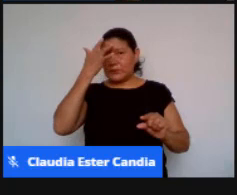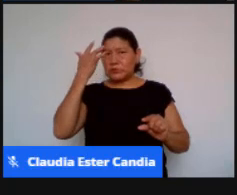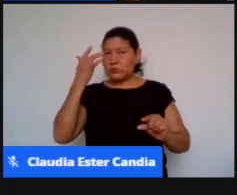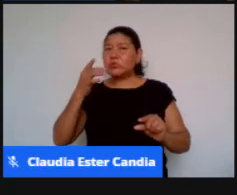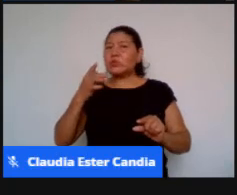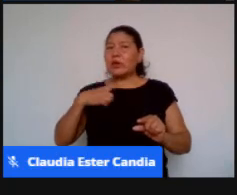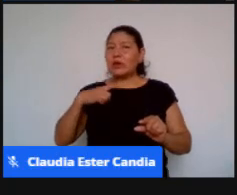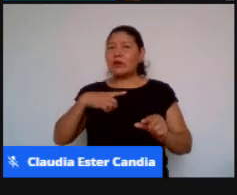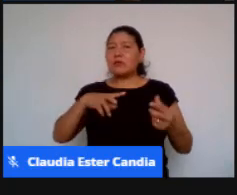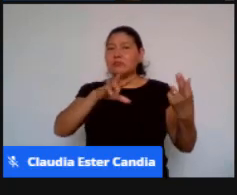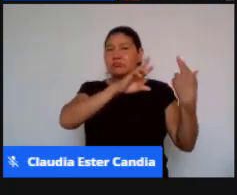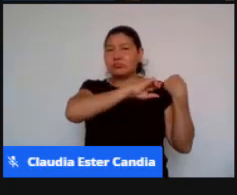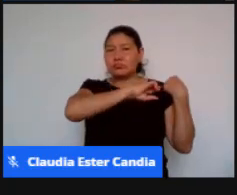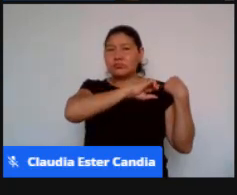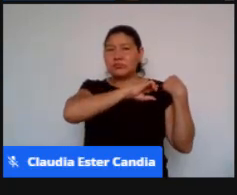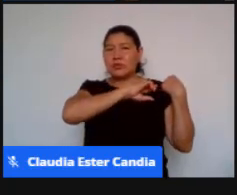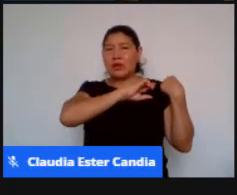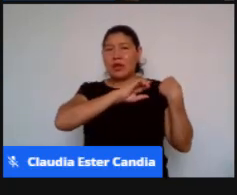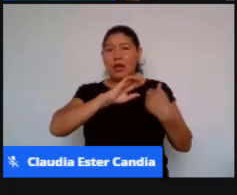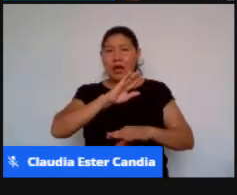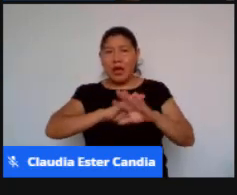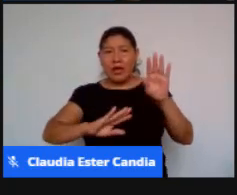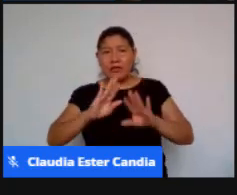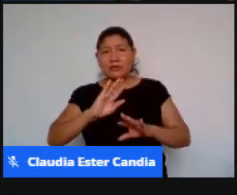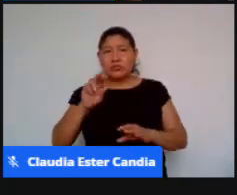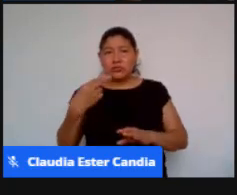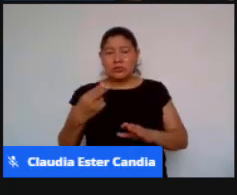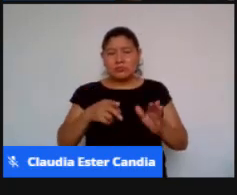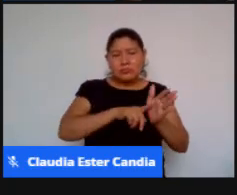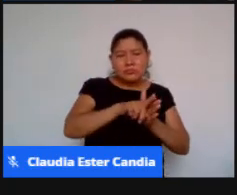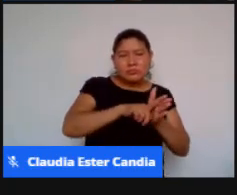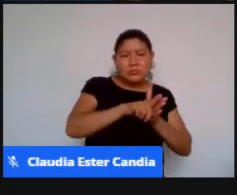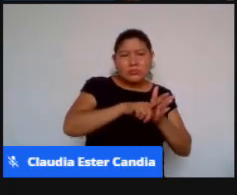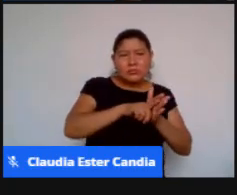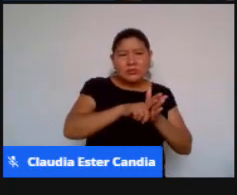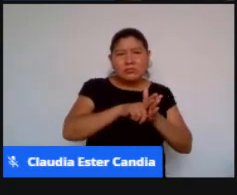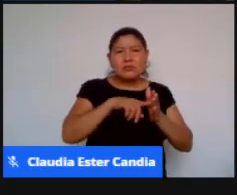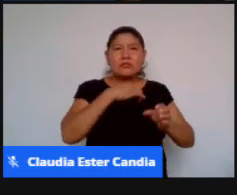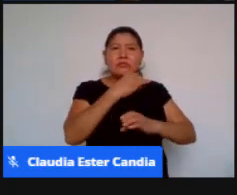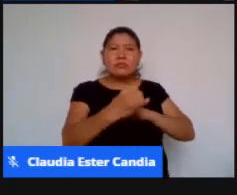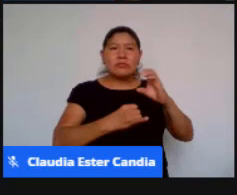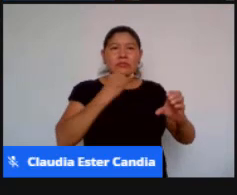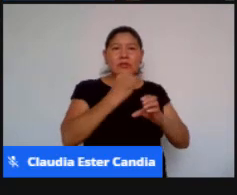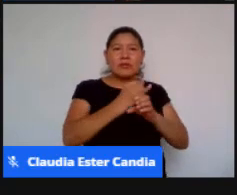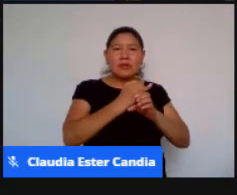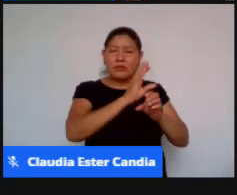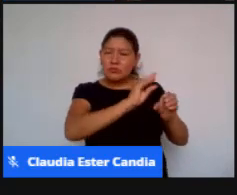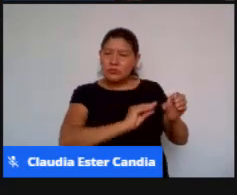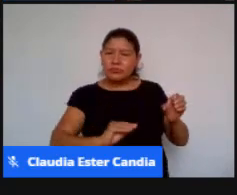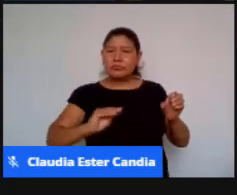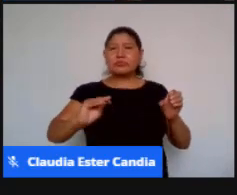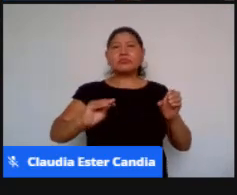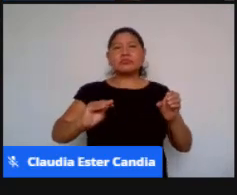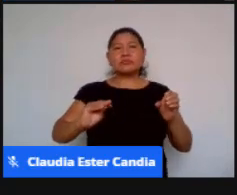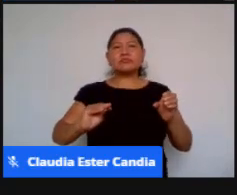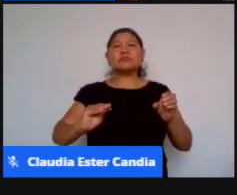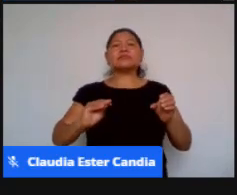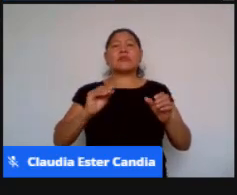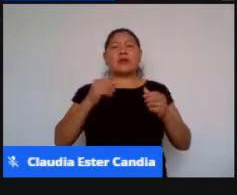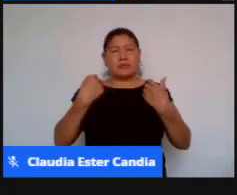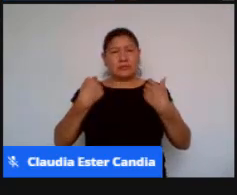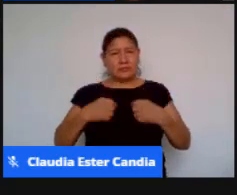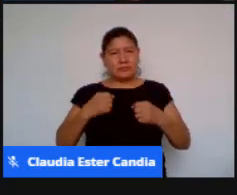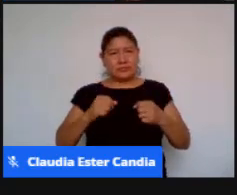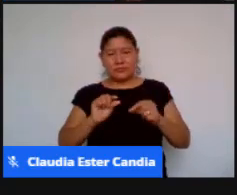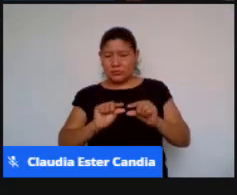suporte sempre em sites muito confiáveis, né? Então, vamos lembrar do nosso conhecimento científico, somos professores, então, de onde eu